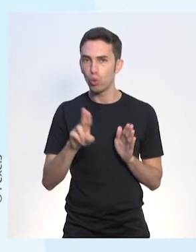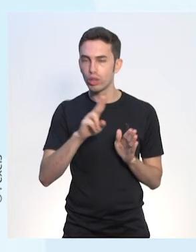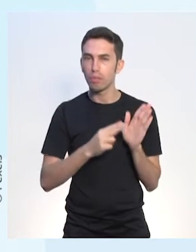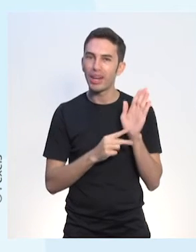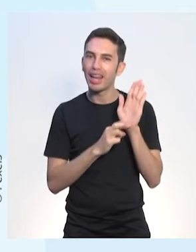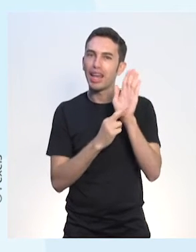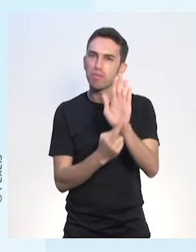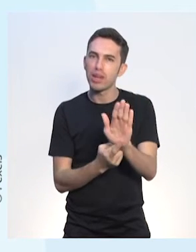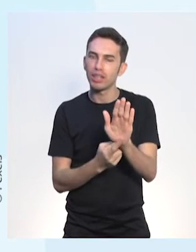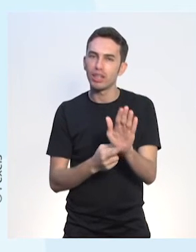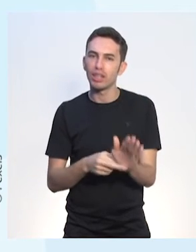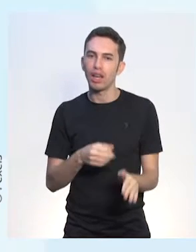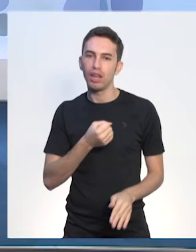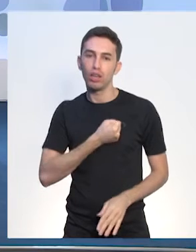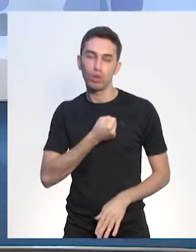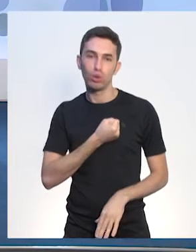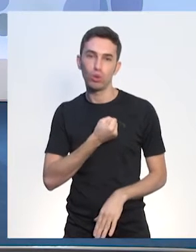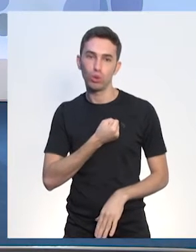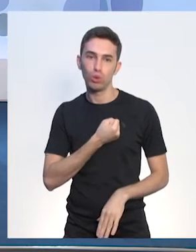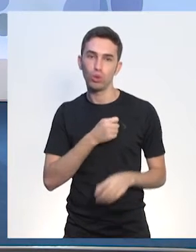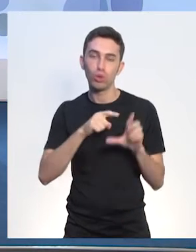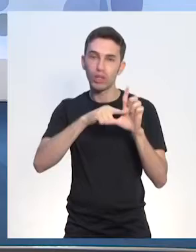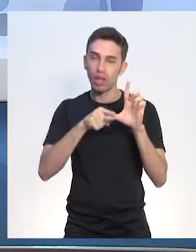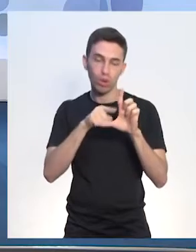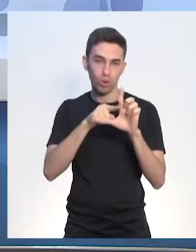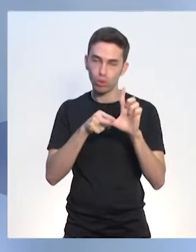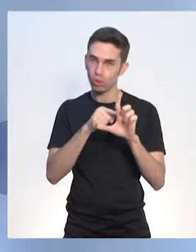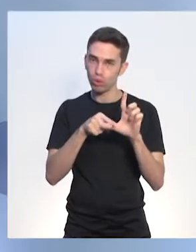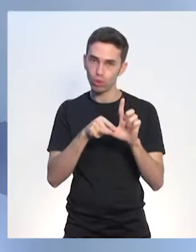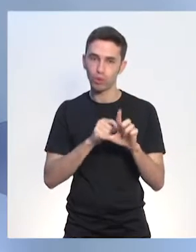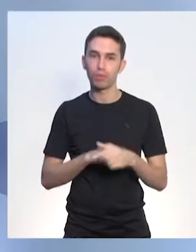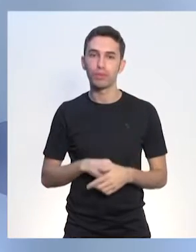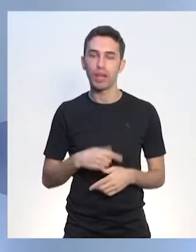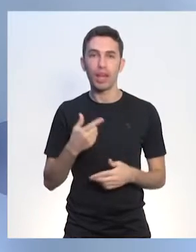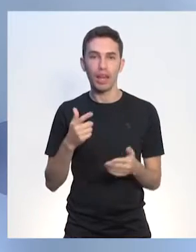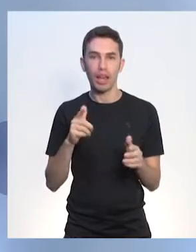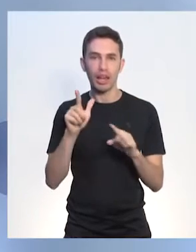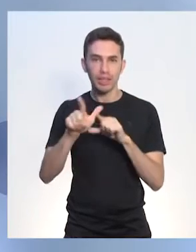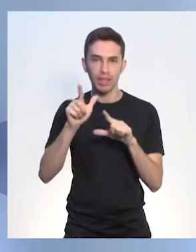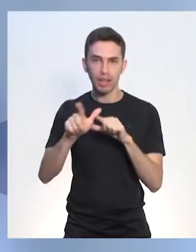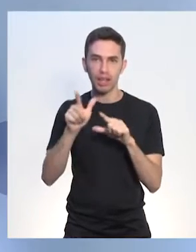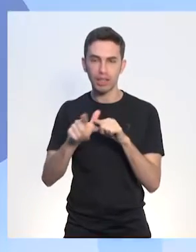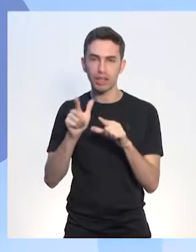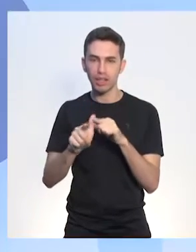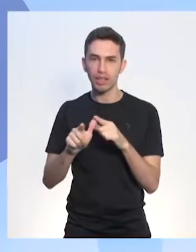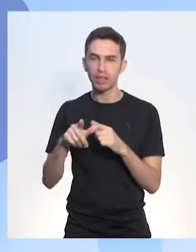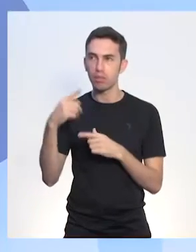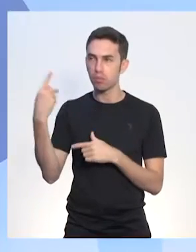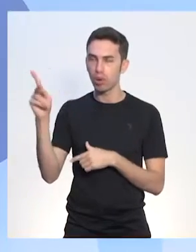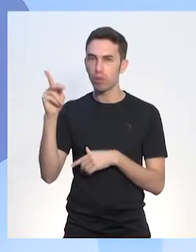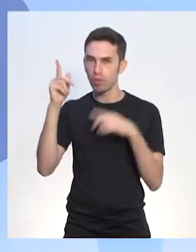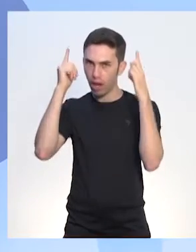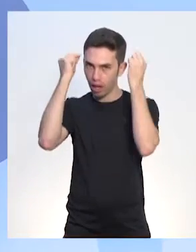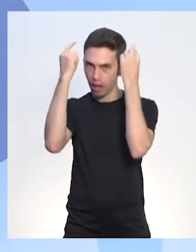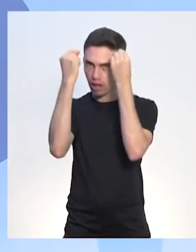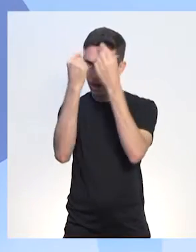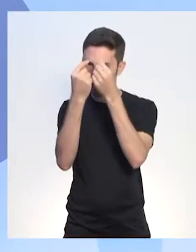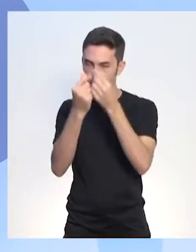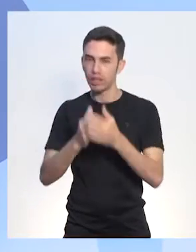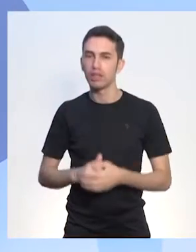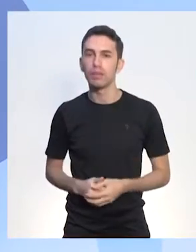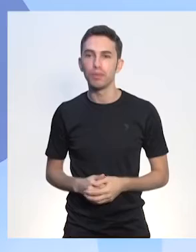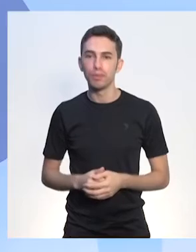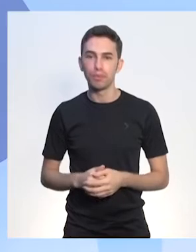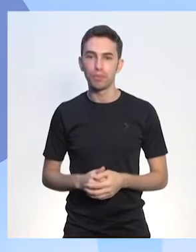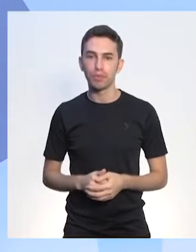É verdade. Que são as letras do alfabeto grego. É verdade. Normalmente as letras do alfabeto grego ali a gente considera